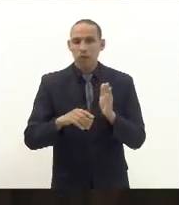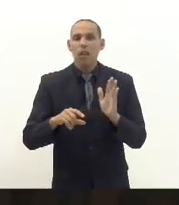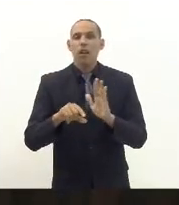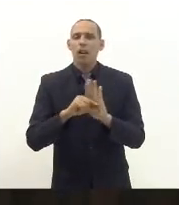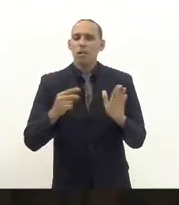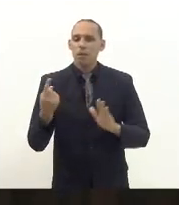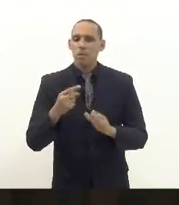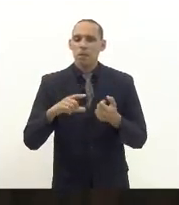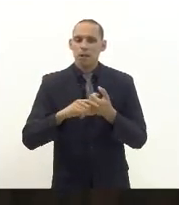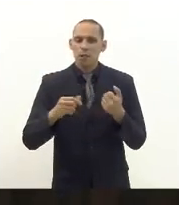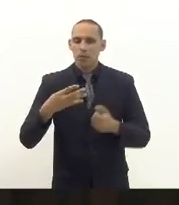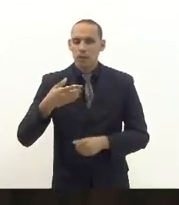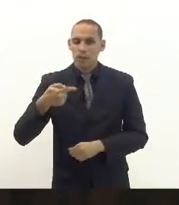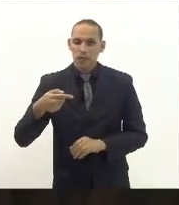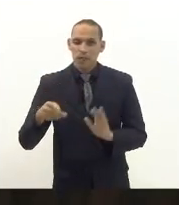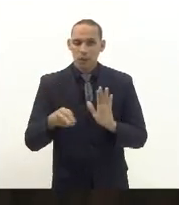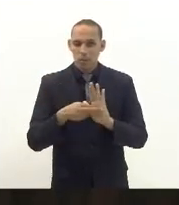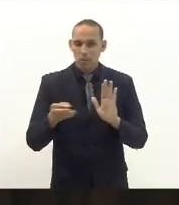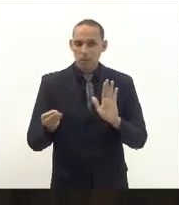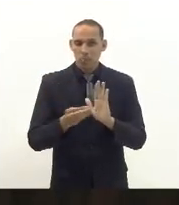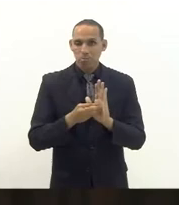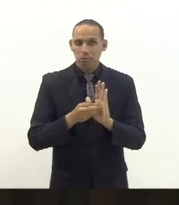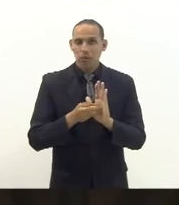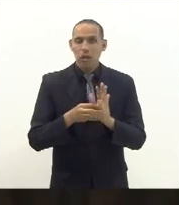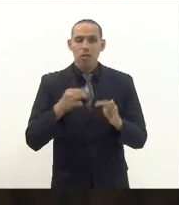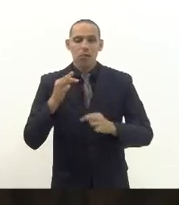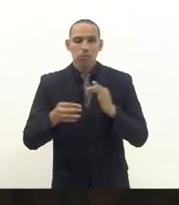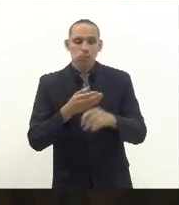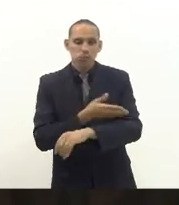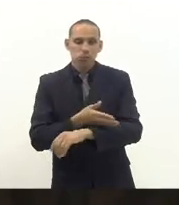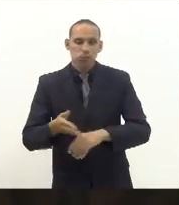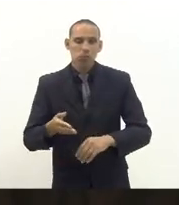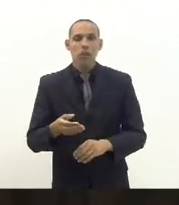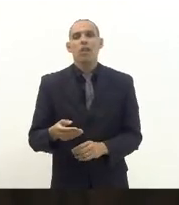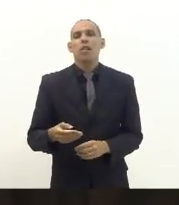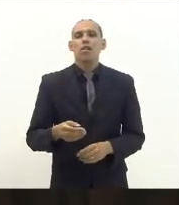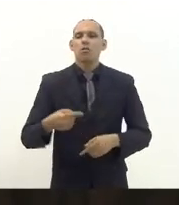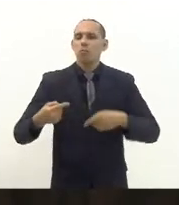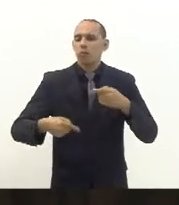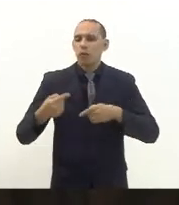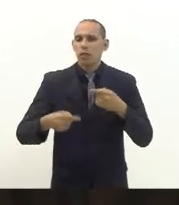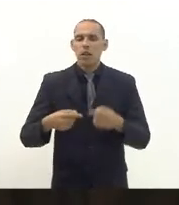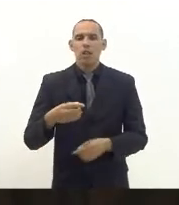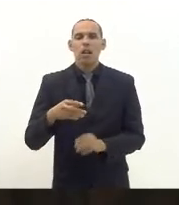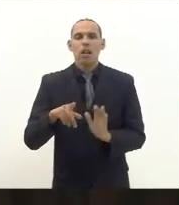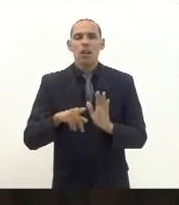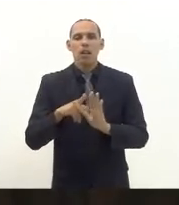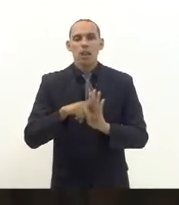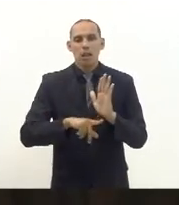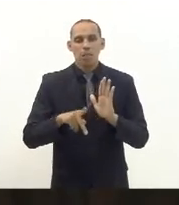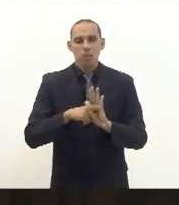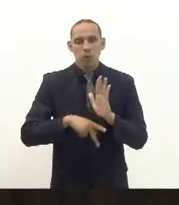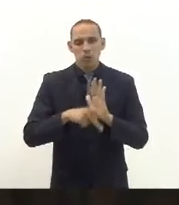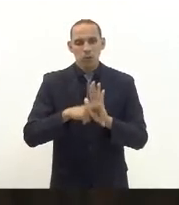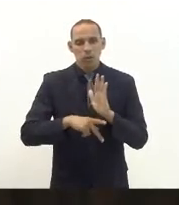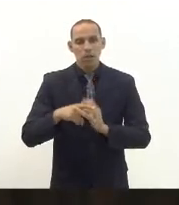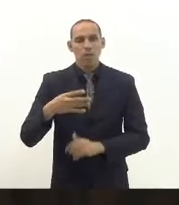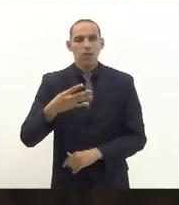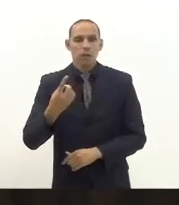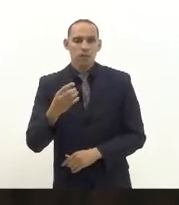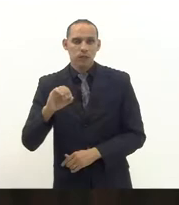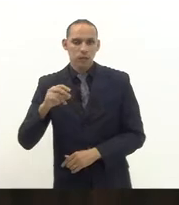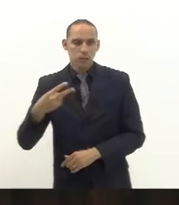primeiro do artigo 47 o regimento interno e tramitação ordinária em primeira discussão projeto de lei 4102 de 21